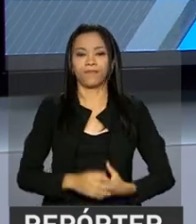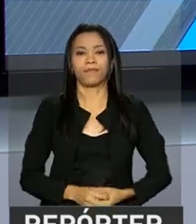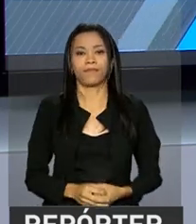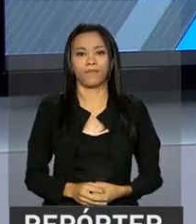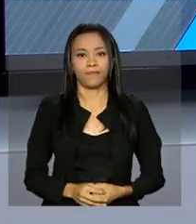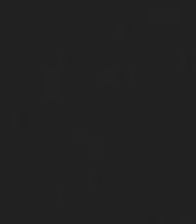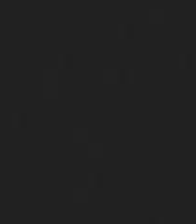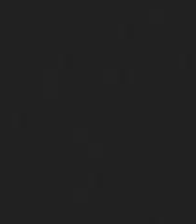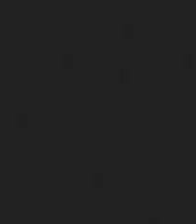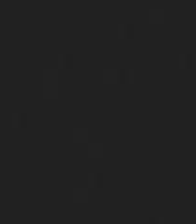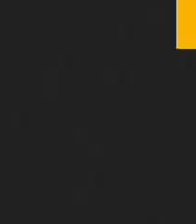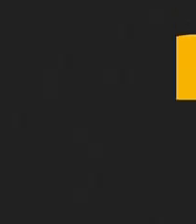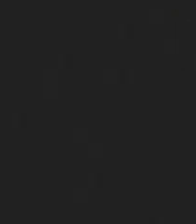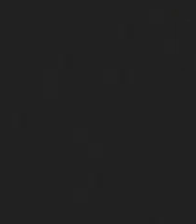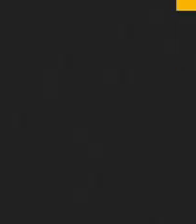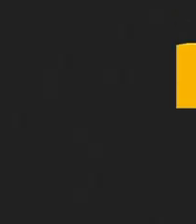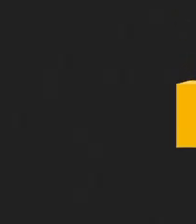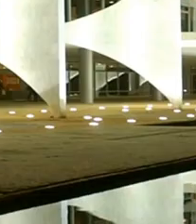federal.